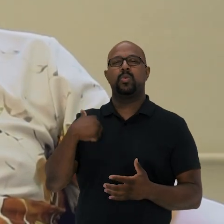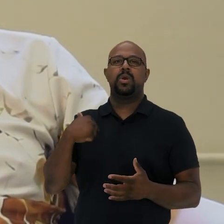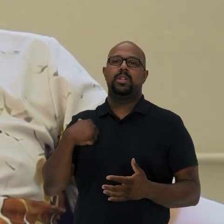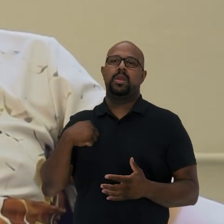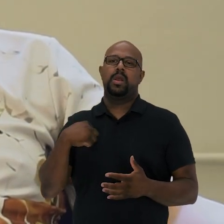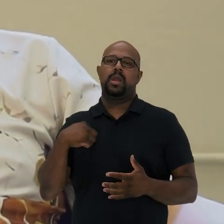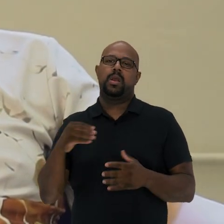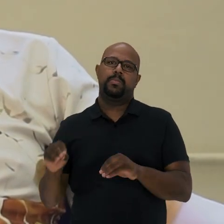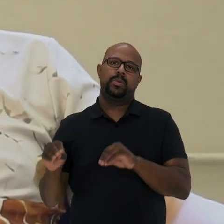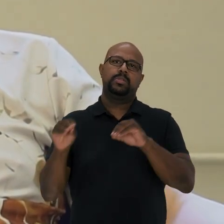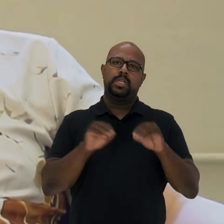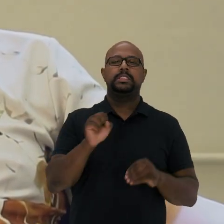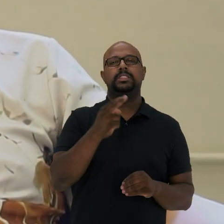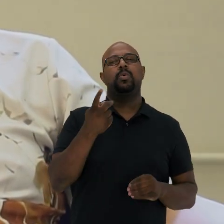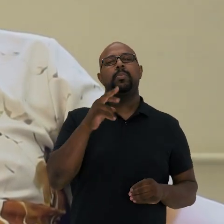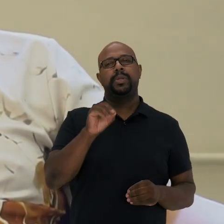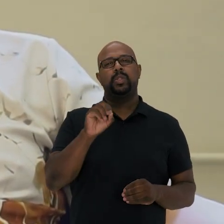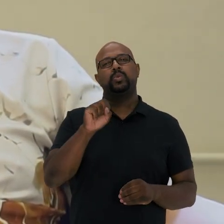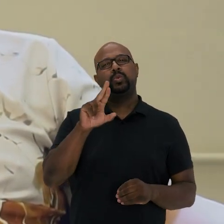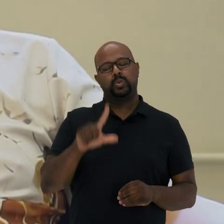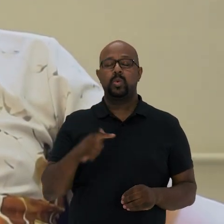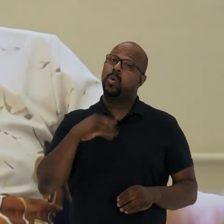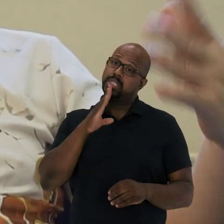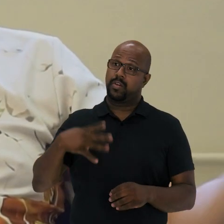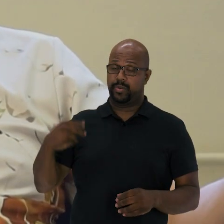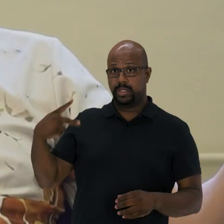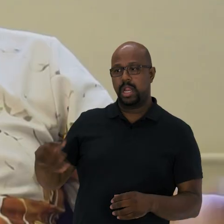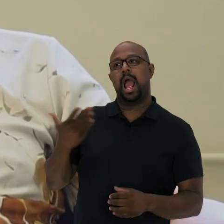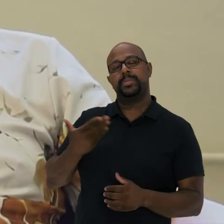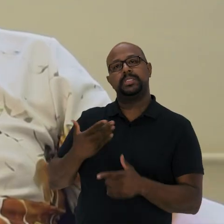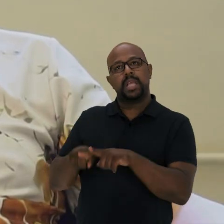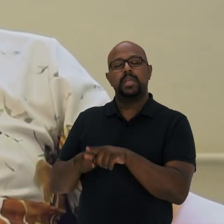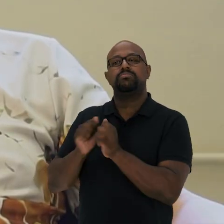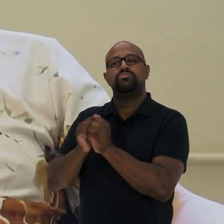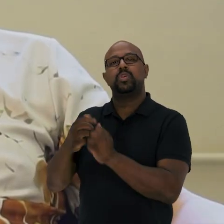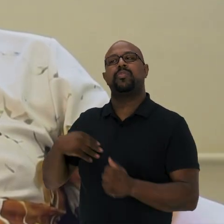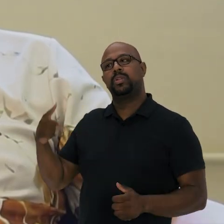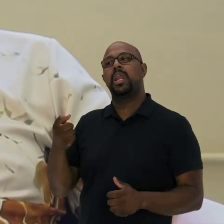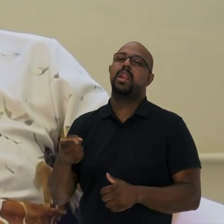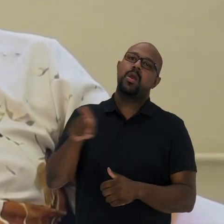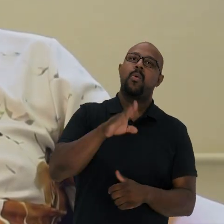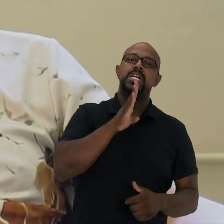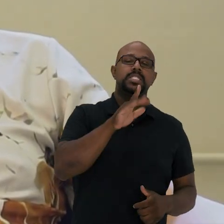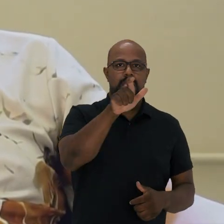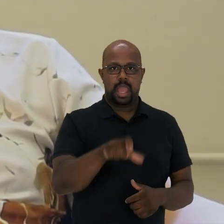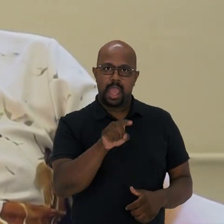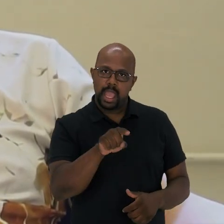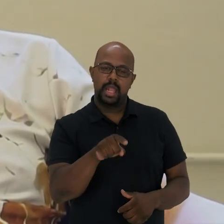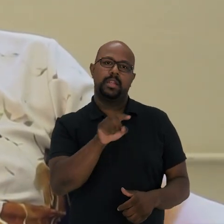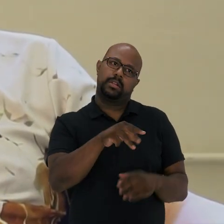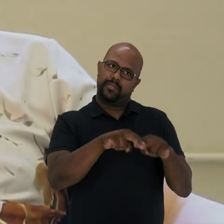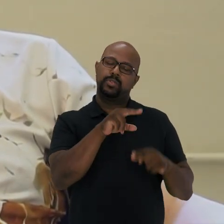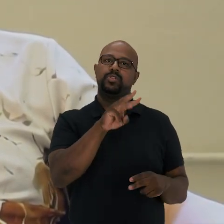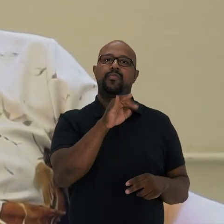mudei de Tupaciretã para São Pedro do Sul, eu conheci o filho dele, e através da amizade do filho dele eu acabei conhecendo ele, e através dele,